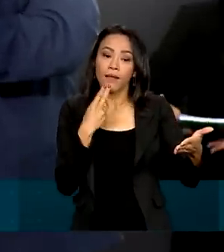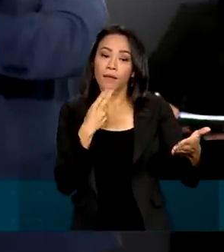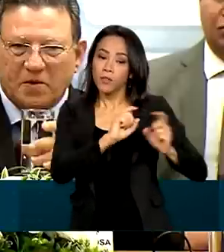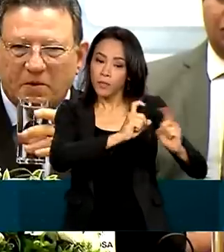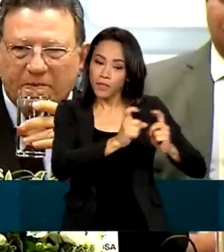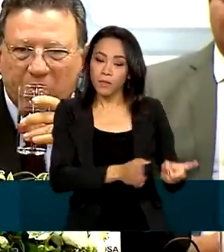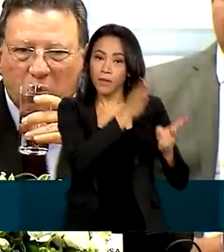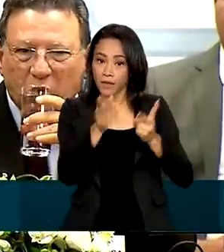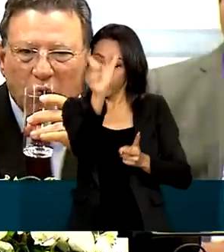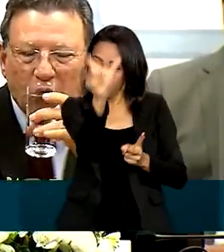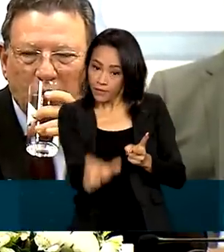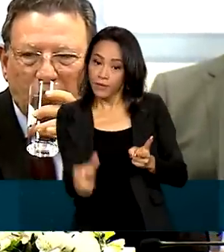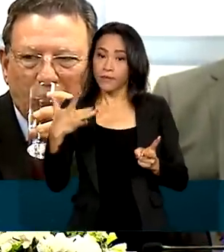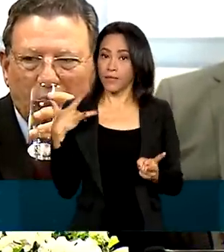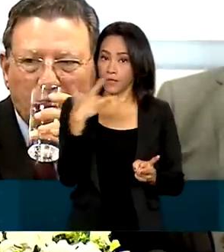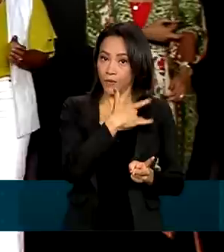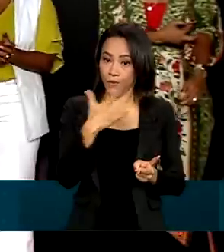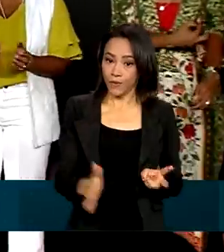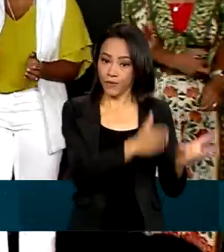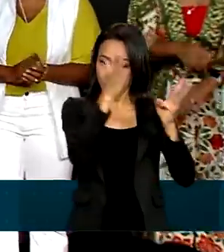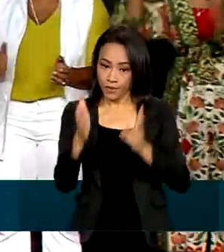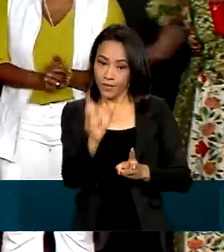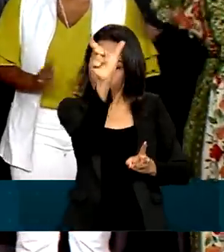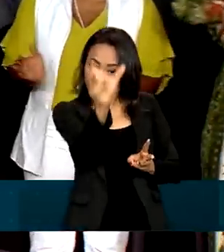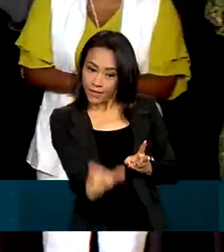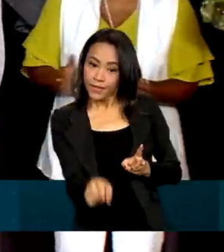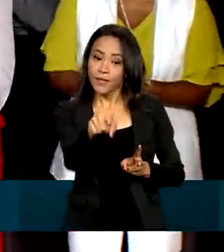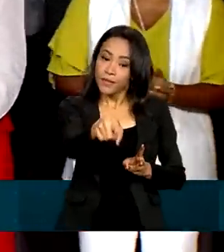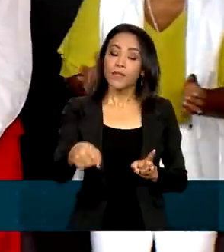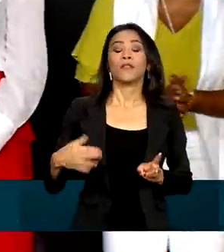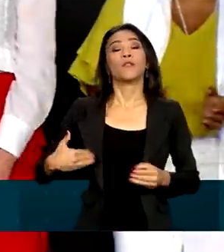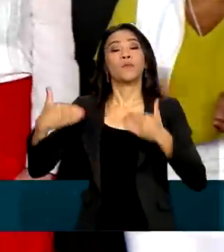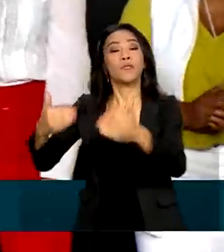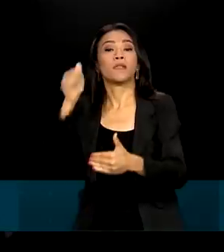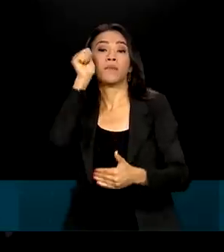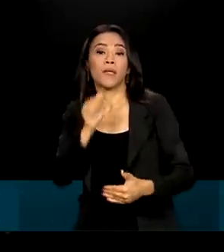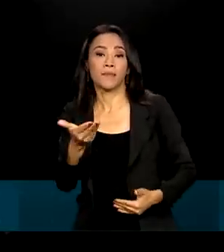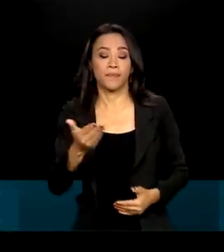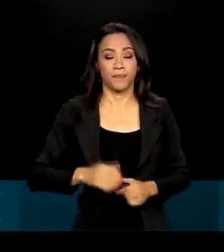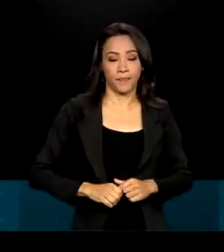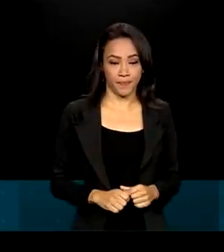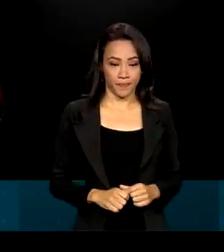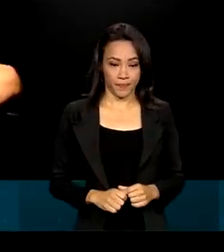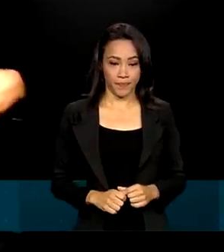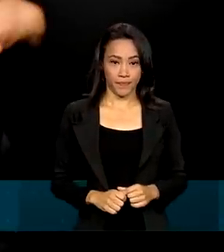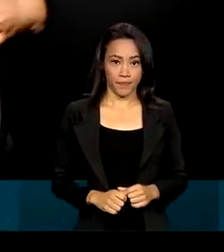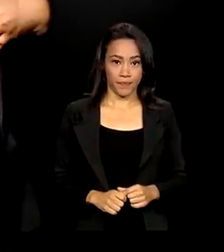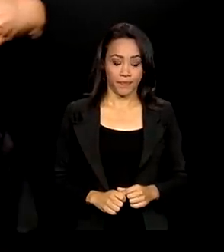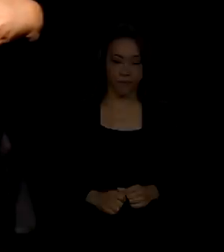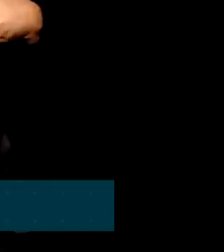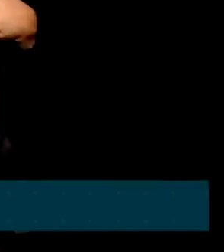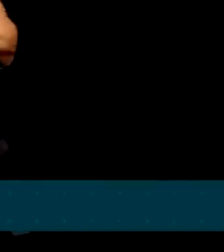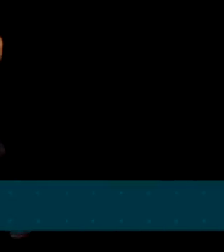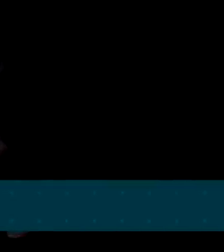planejamento Nísia Trindade na saúde e Cida Gonçalves no ministério da mulher é uma honra partilhar